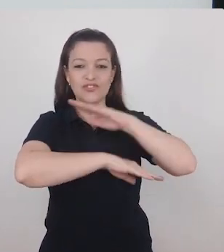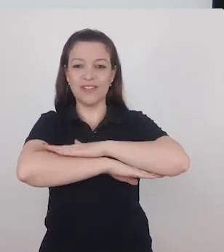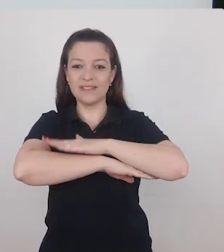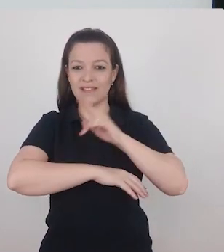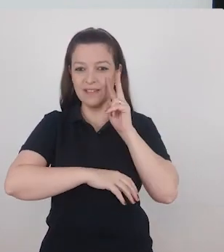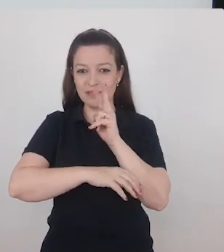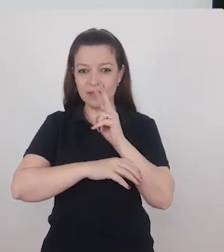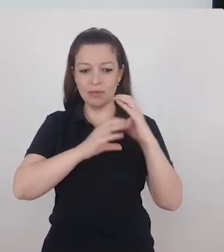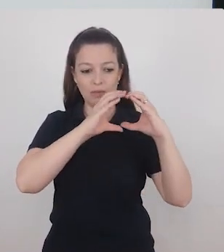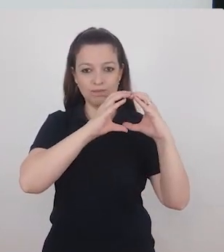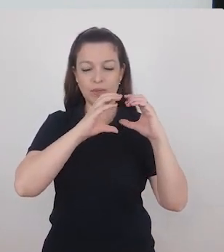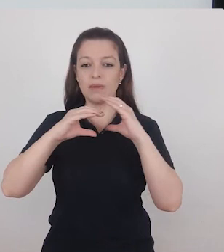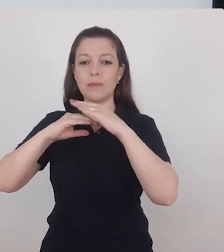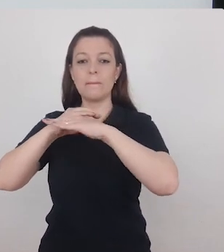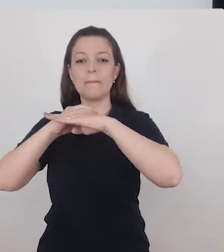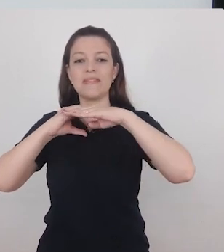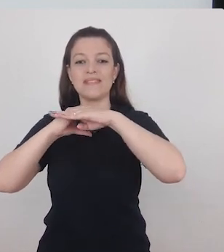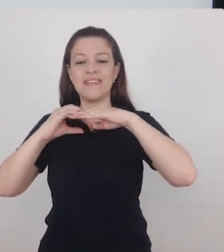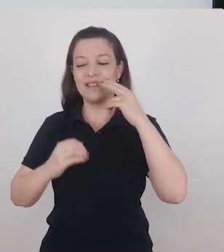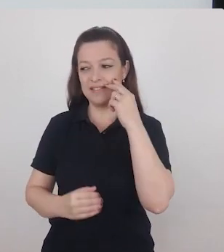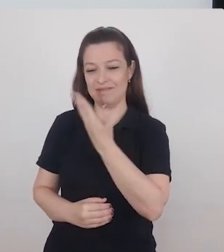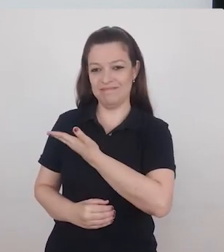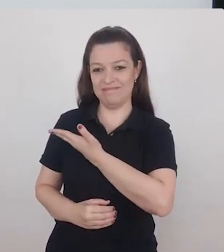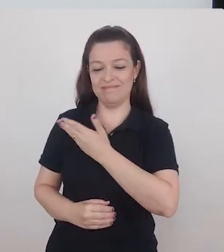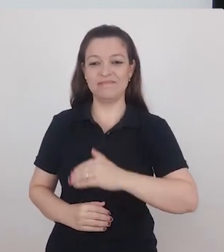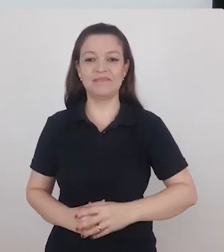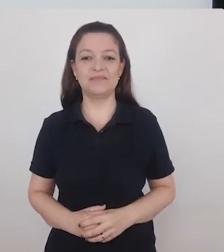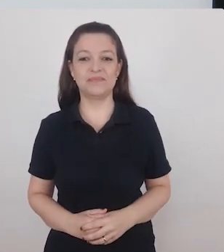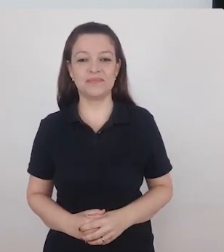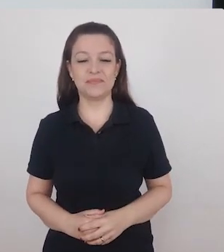aqui aparece só uma parte. Vamos para a próxima diferença?